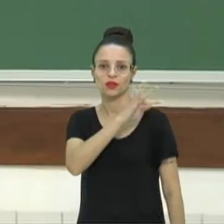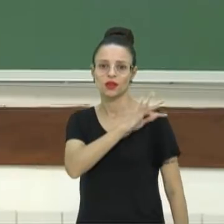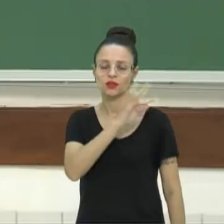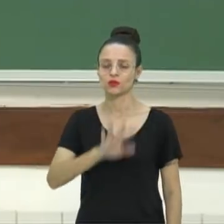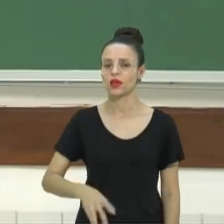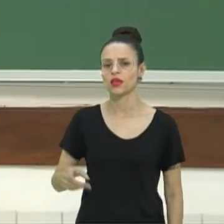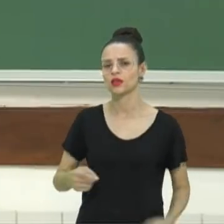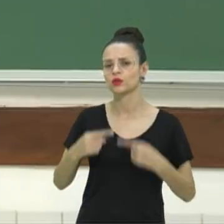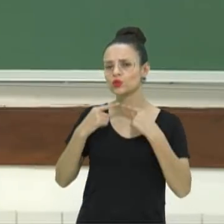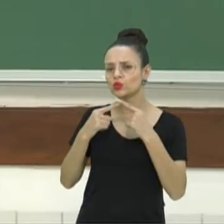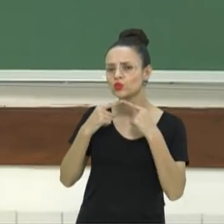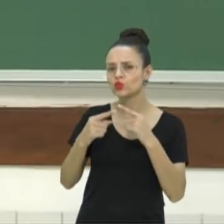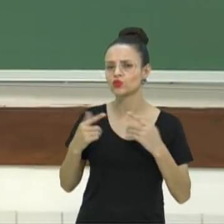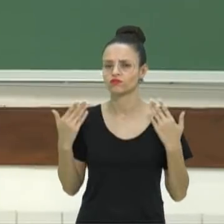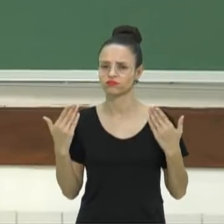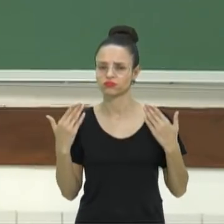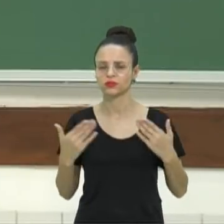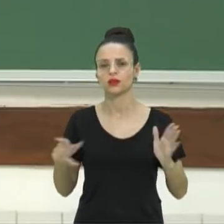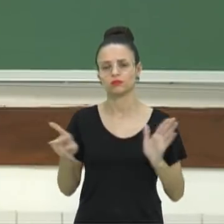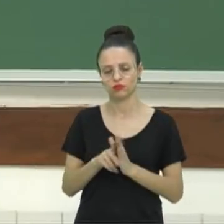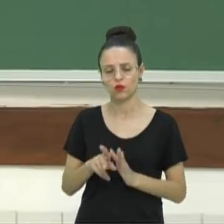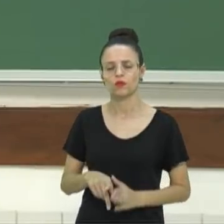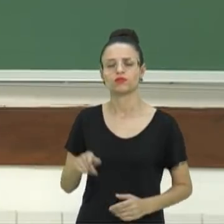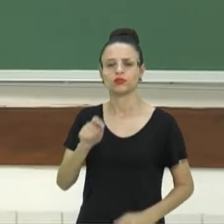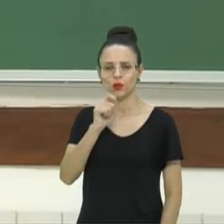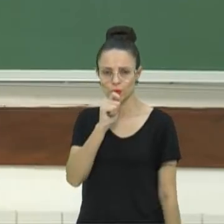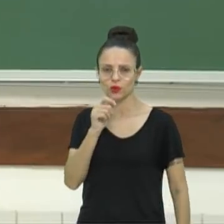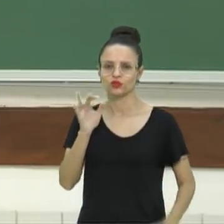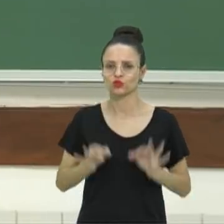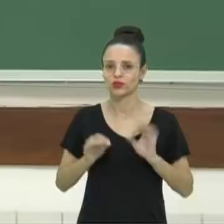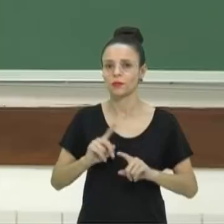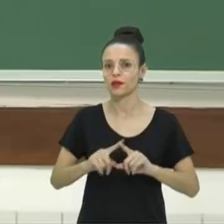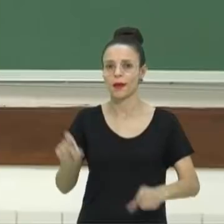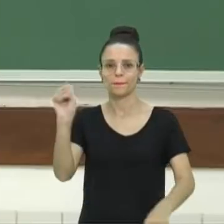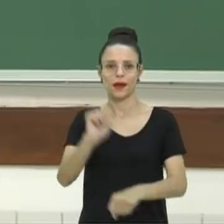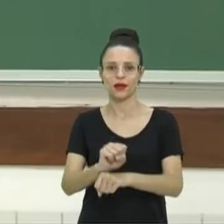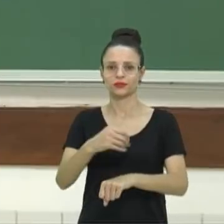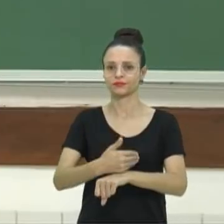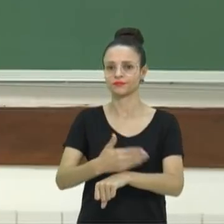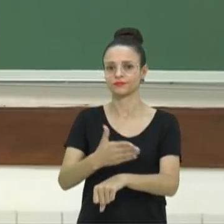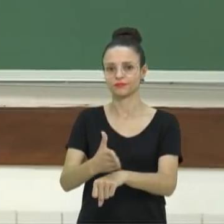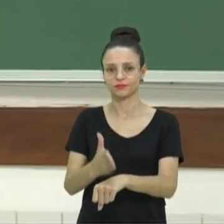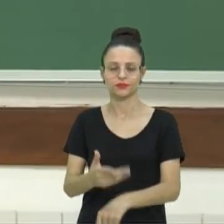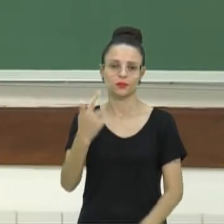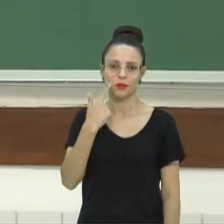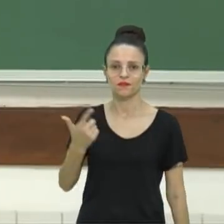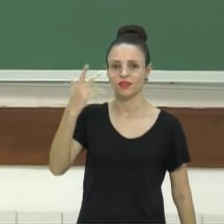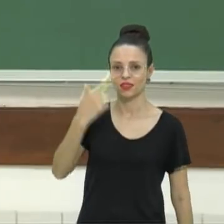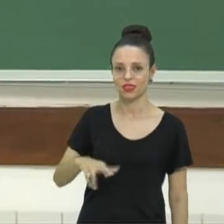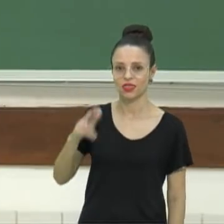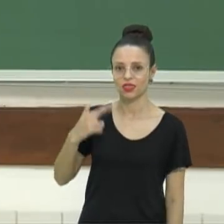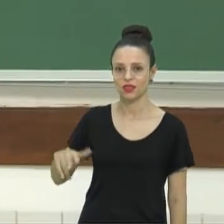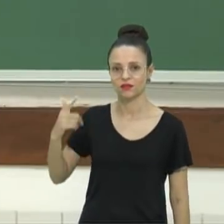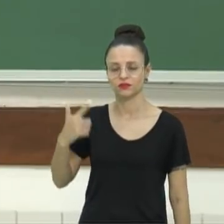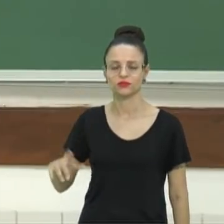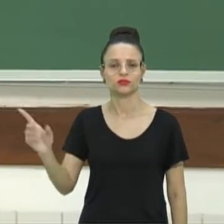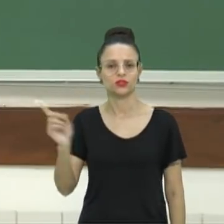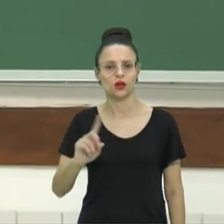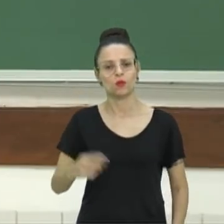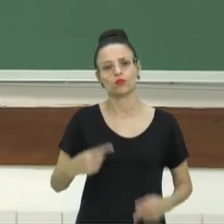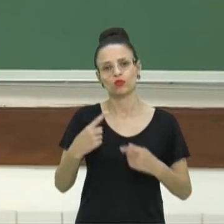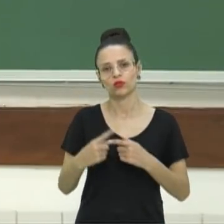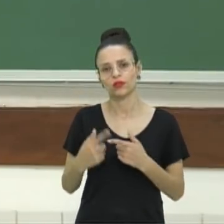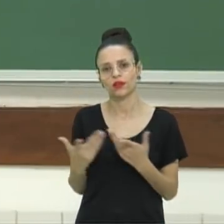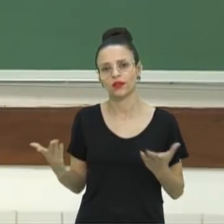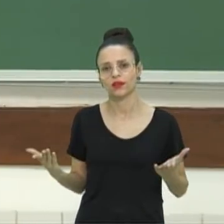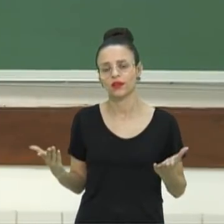uma dúvida arbitral, né? Então também tem essa situação, né? Mas eles não vão estar parando todo momento para rever, né? Senão também aí você acaba tirando